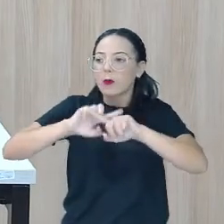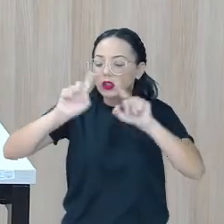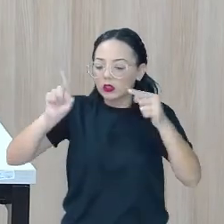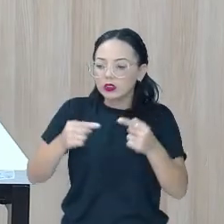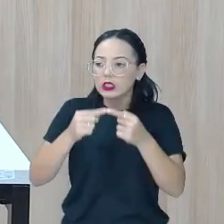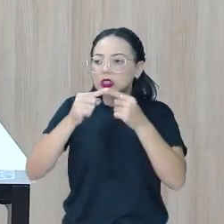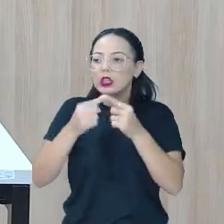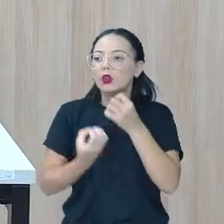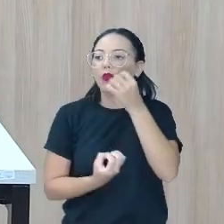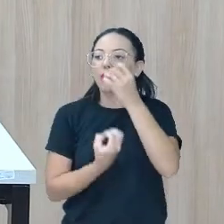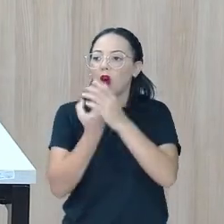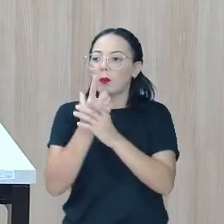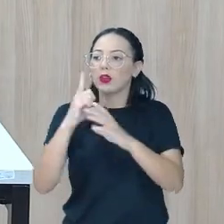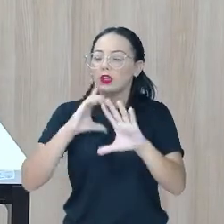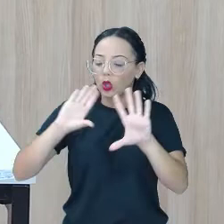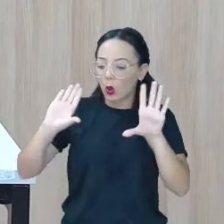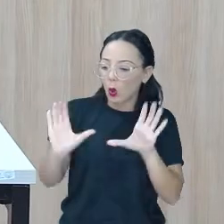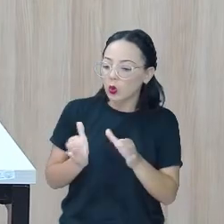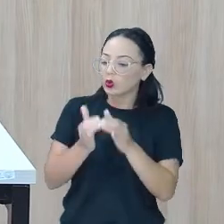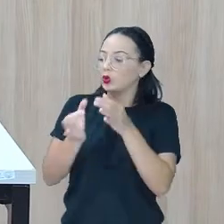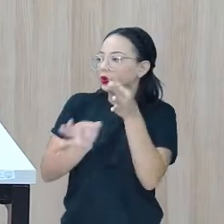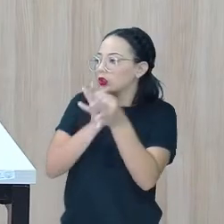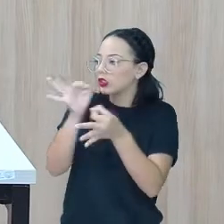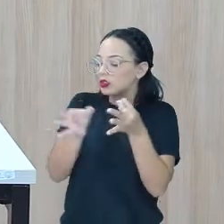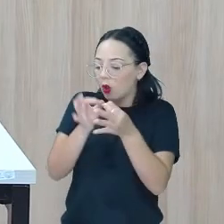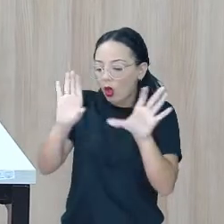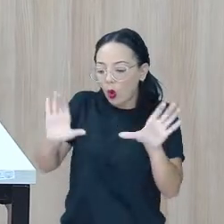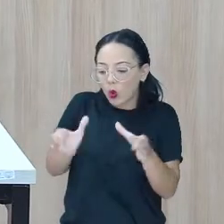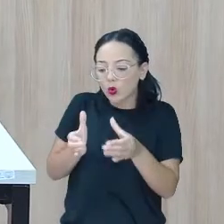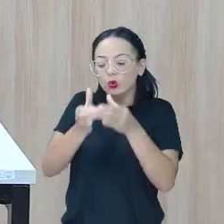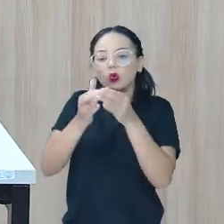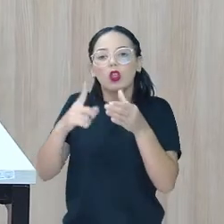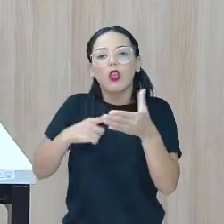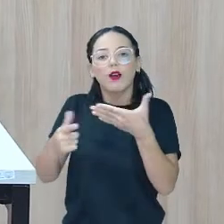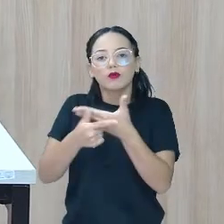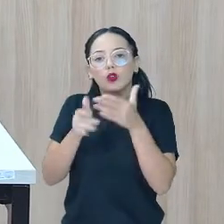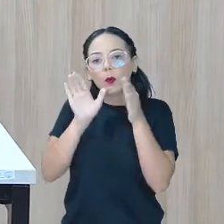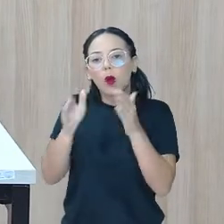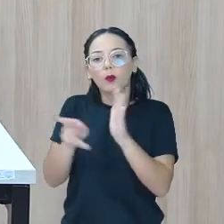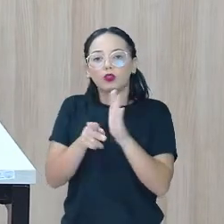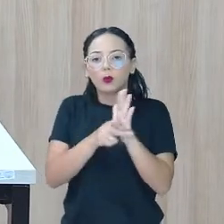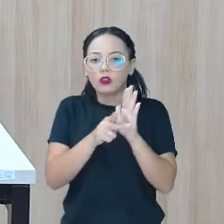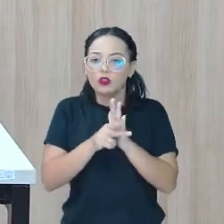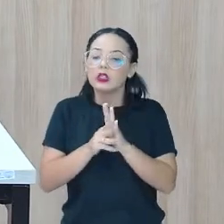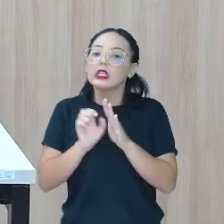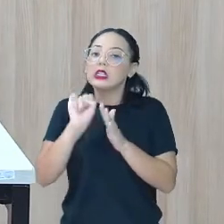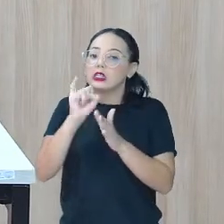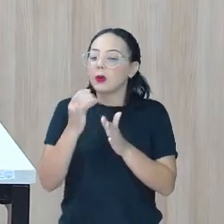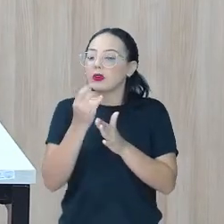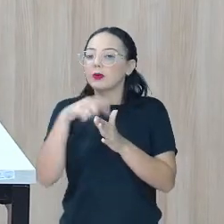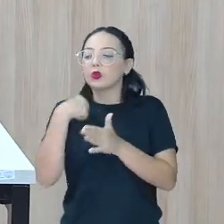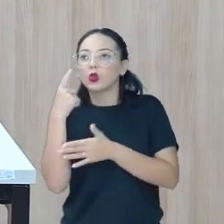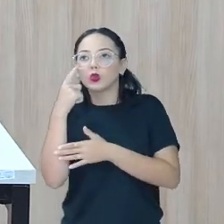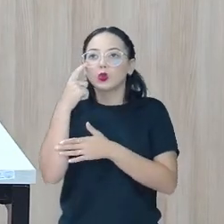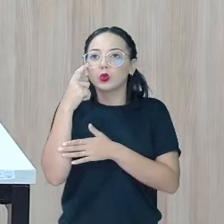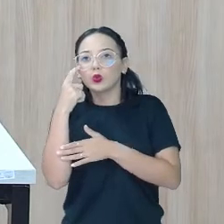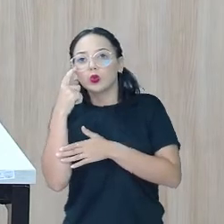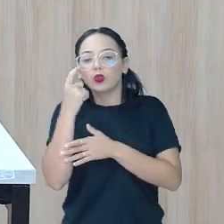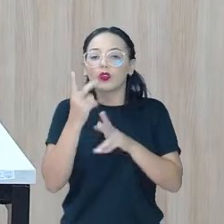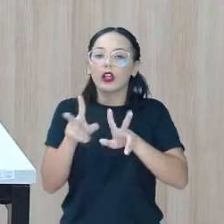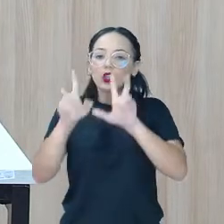conjuntivo, ele é formado por um conjunto de células e essas células têm funções específicas. Então, se a gente está em dúvida em relação